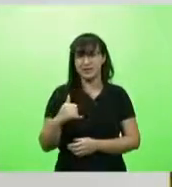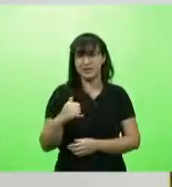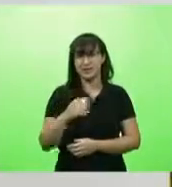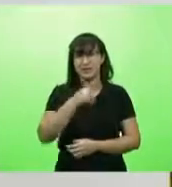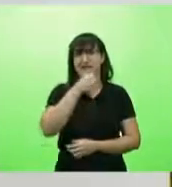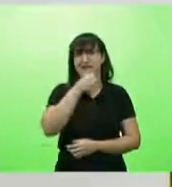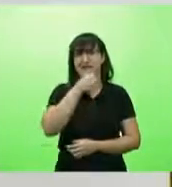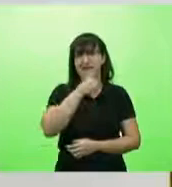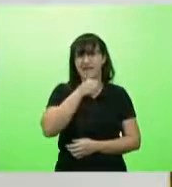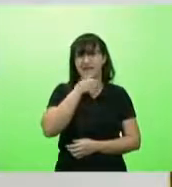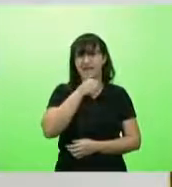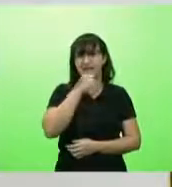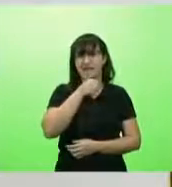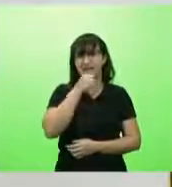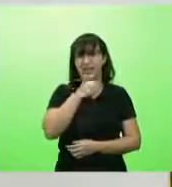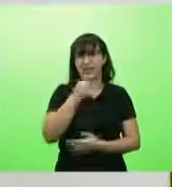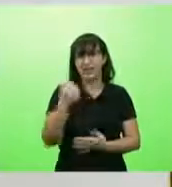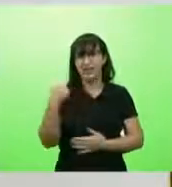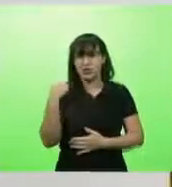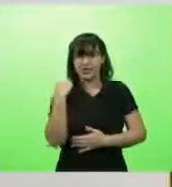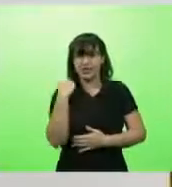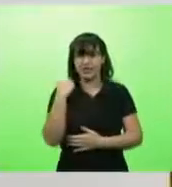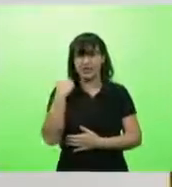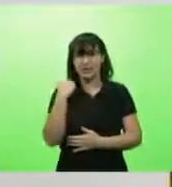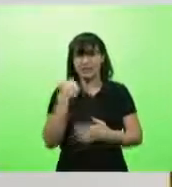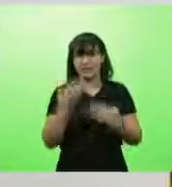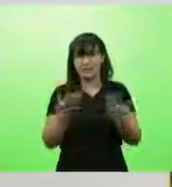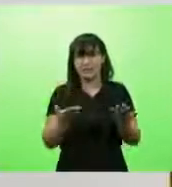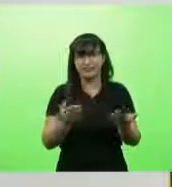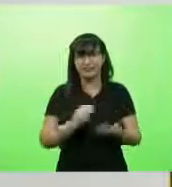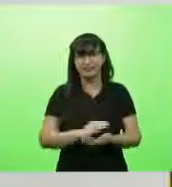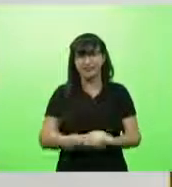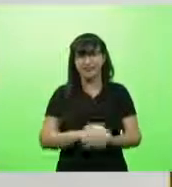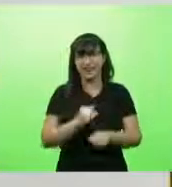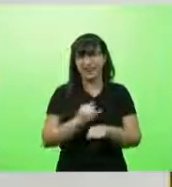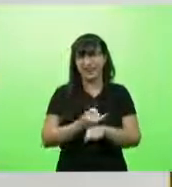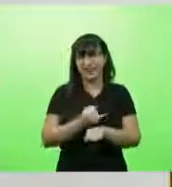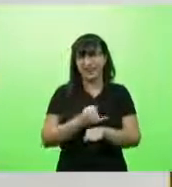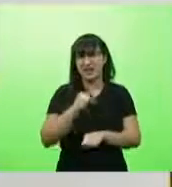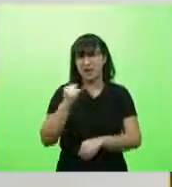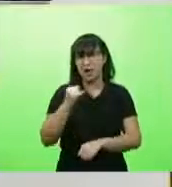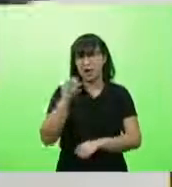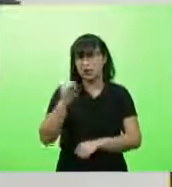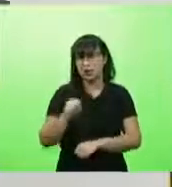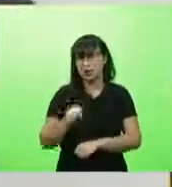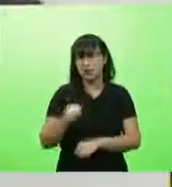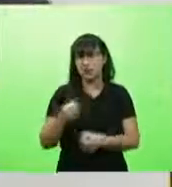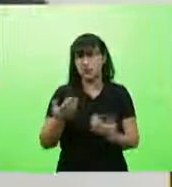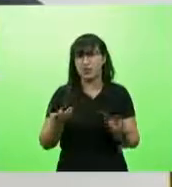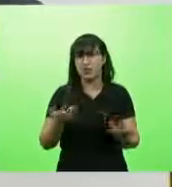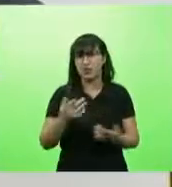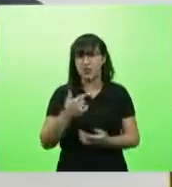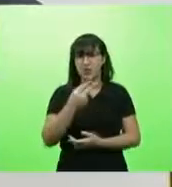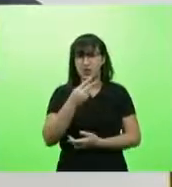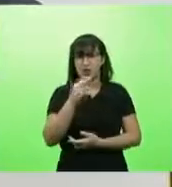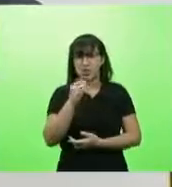Quase 200 idosos aqui, ó. Talvez esteja em Joinville, em Jaraguá, dos idosos dançando,